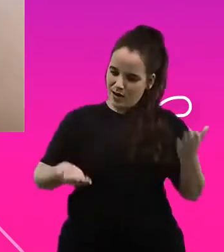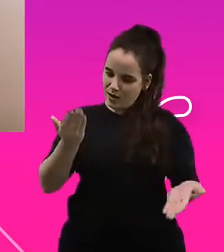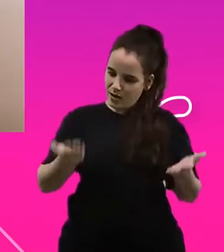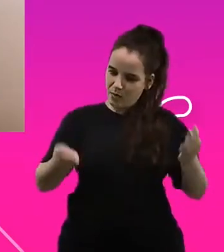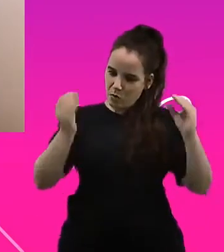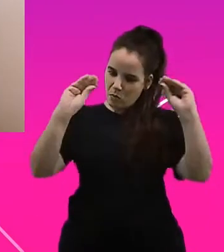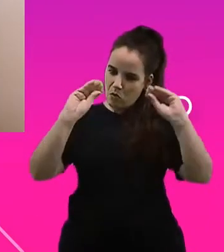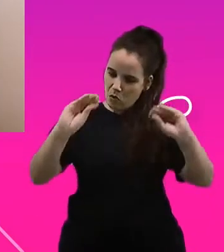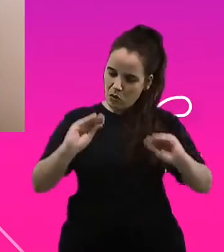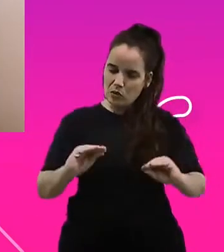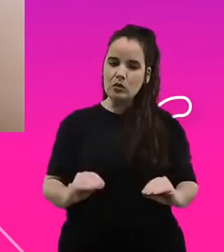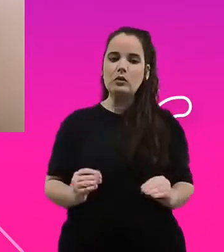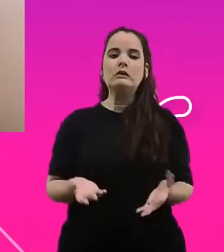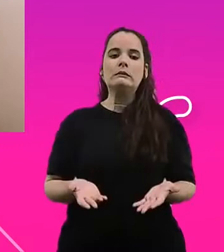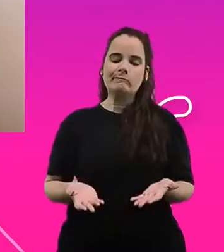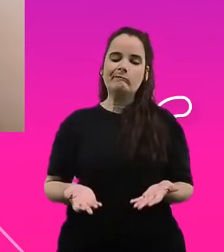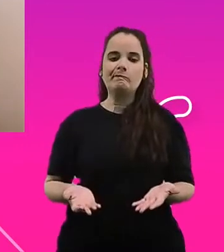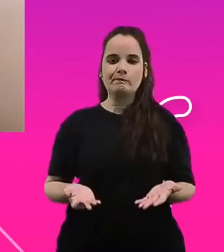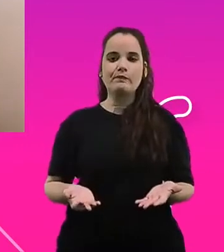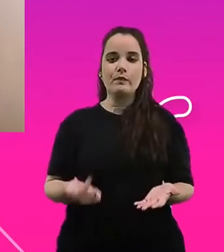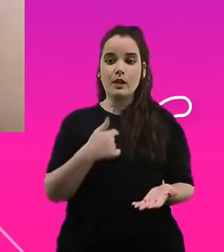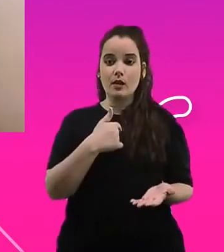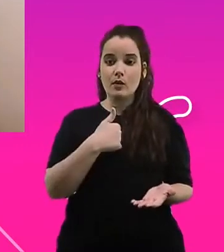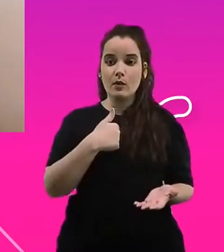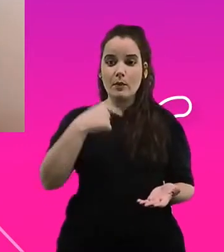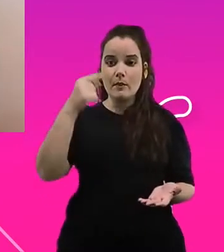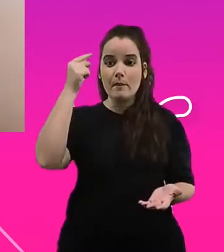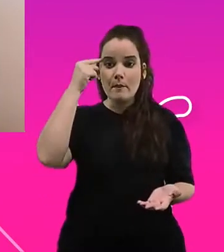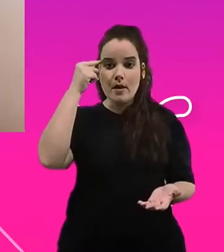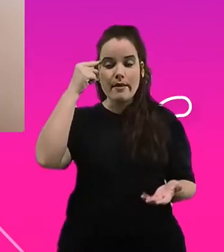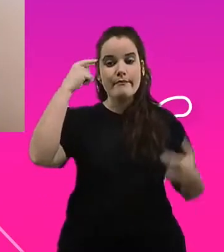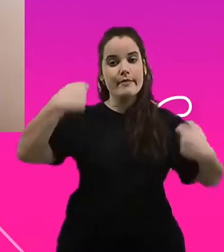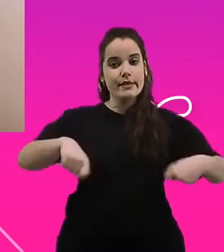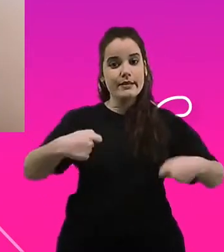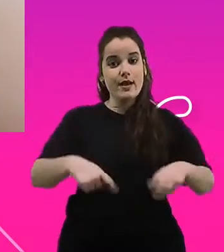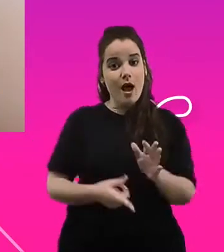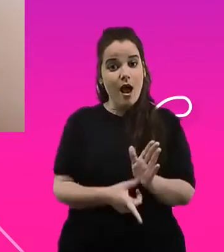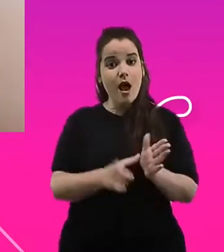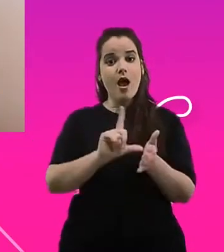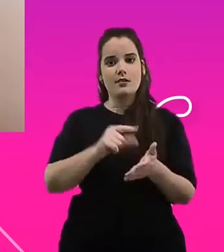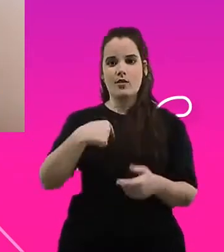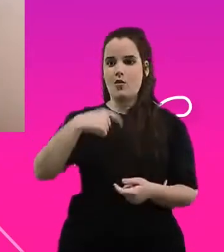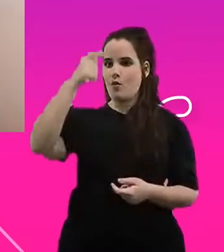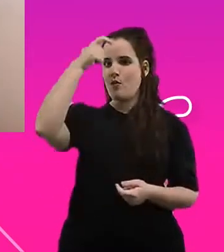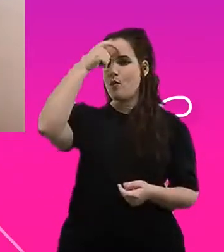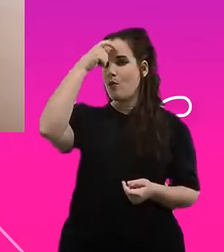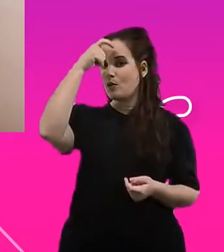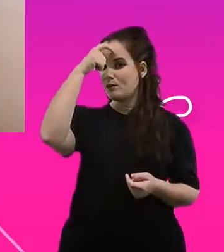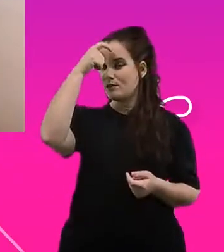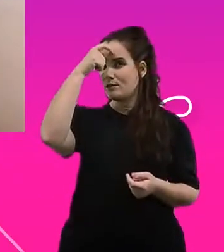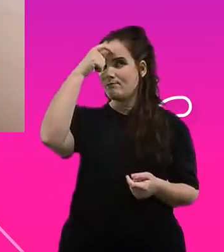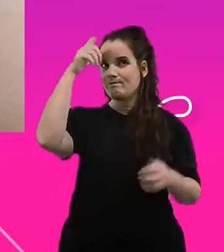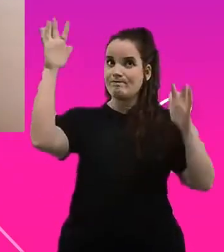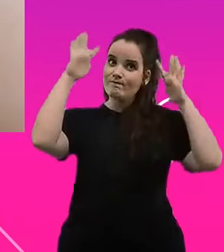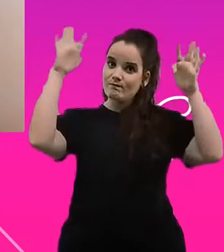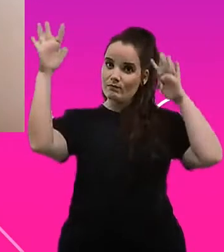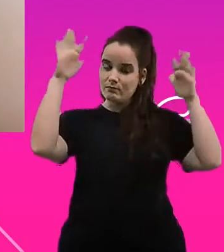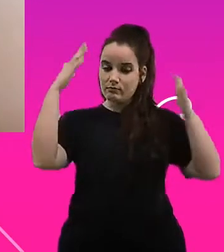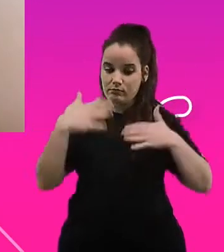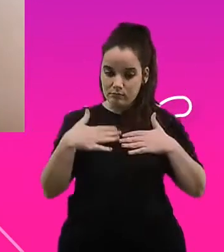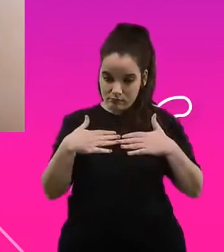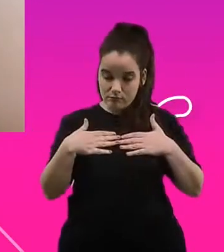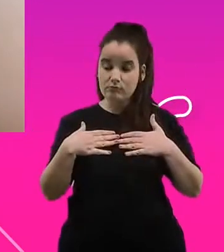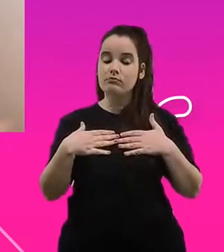que tem muito a ver com uma consciência maior, primeiro em relação a mim, então, assim, se eu